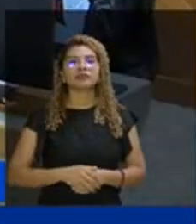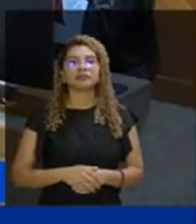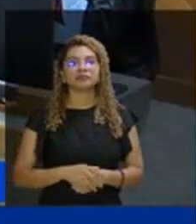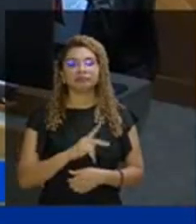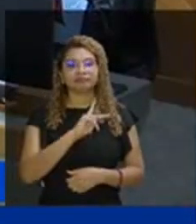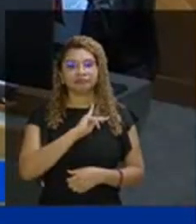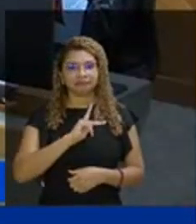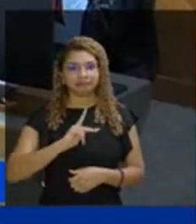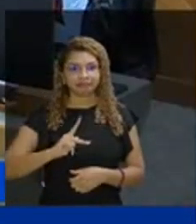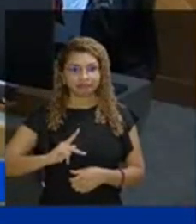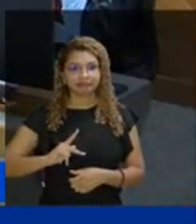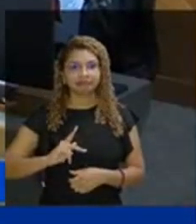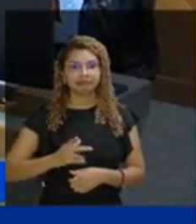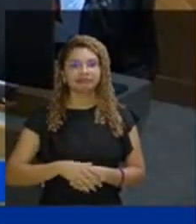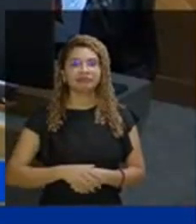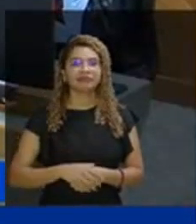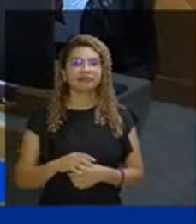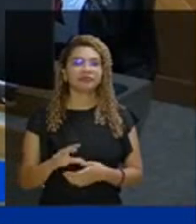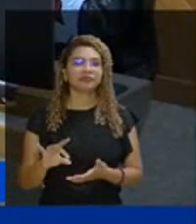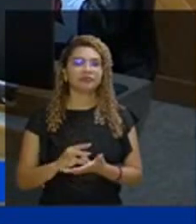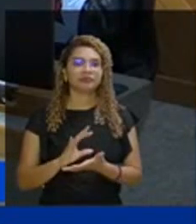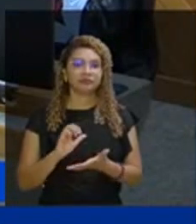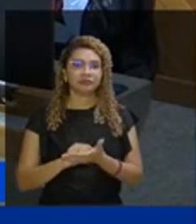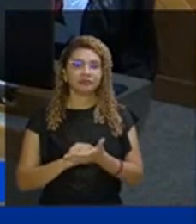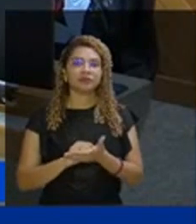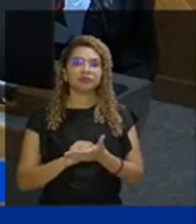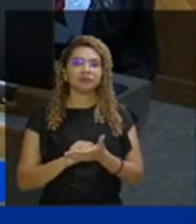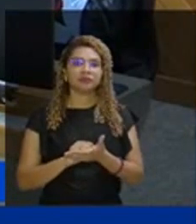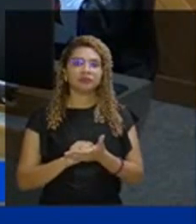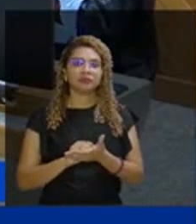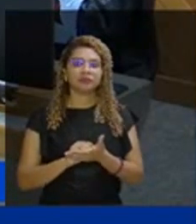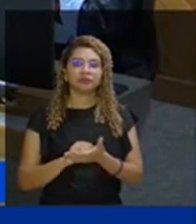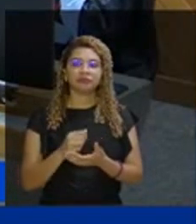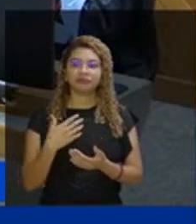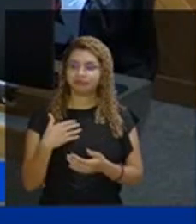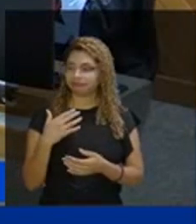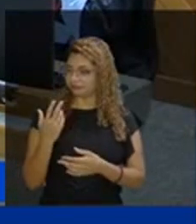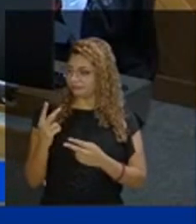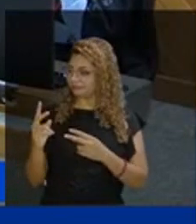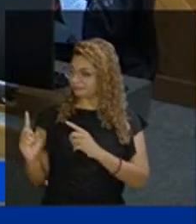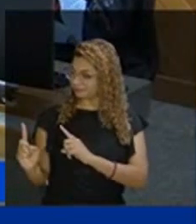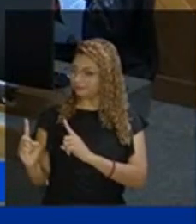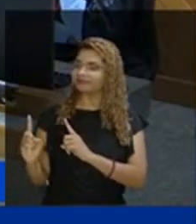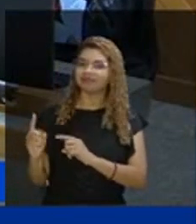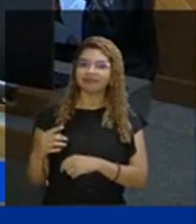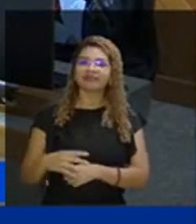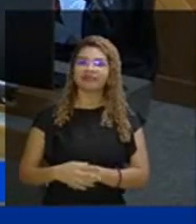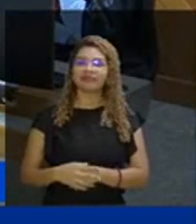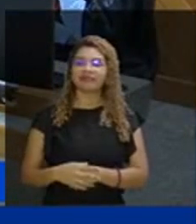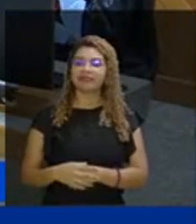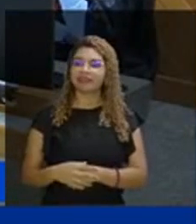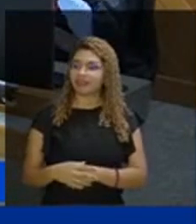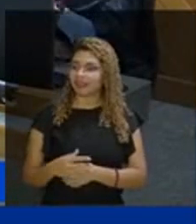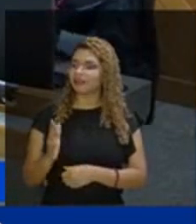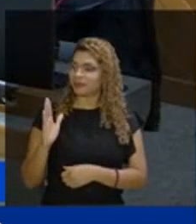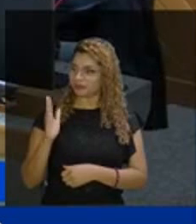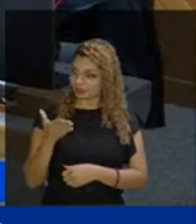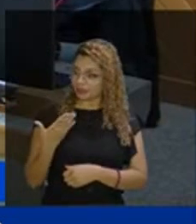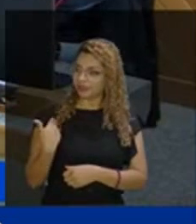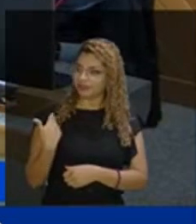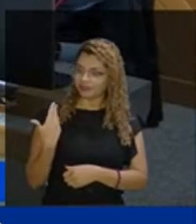Senhor presidente, foco da mesa da lateral esquerda, com a palavra a juíza Tina Souza. Sentada ao meu lado. Já